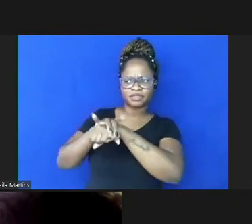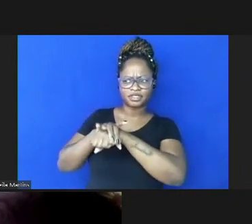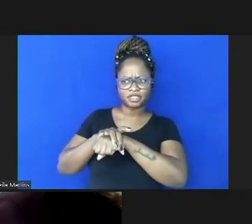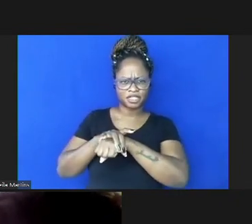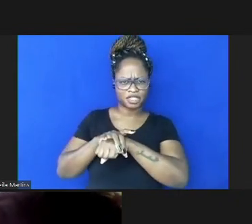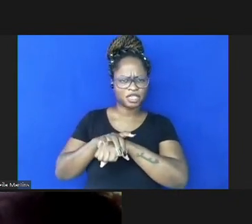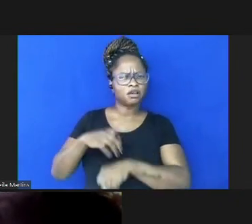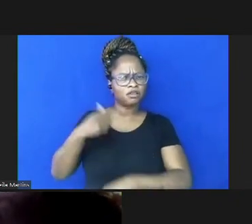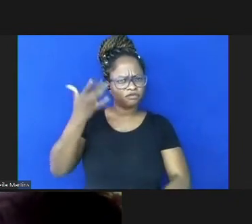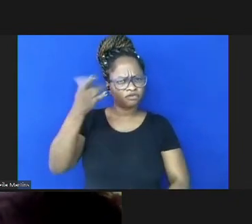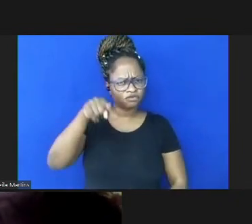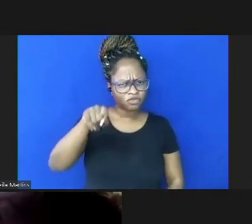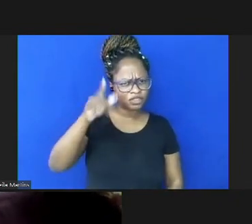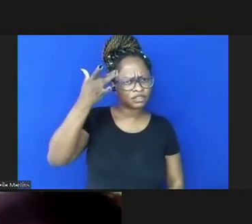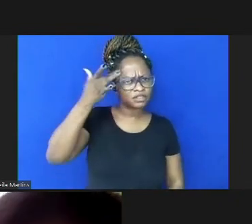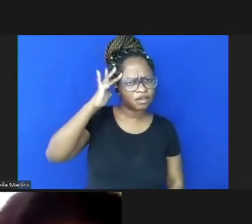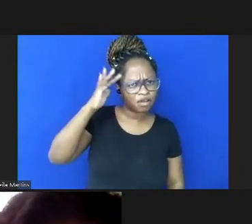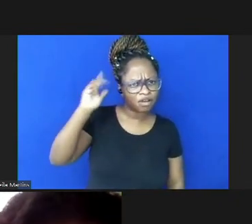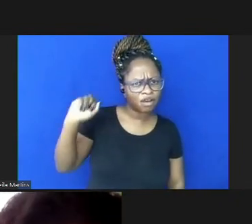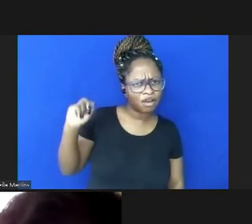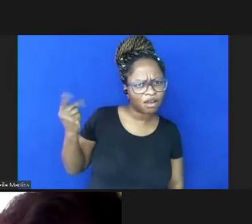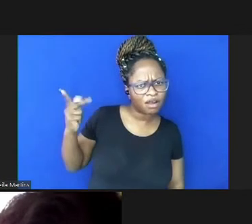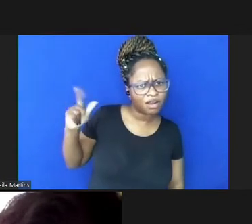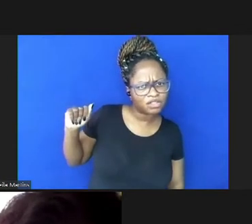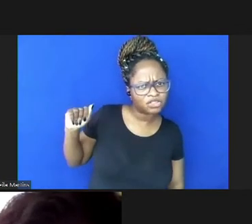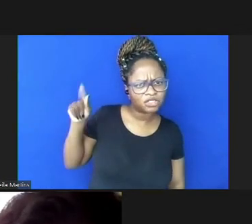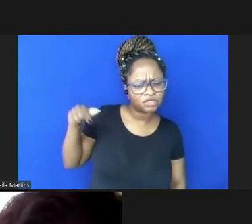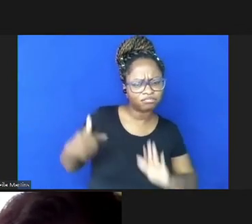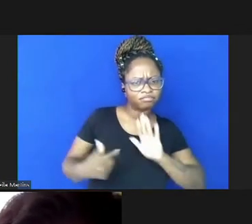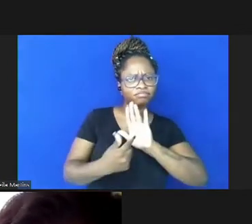acha que essa representação